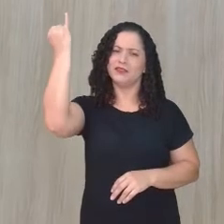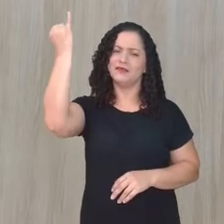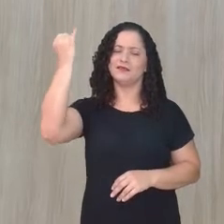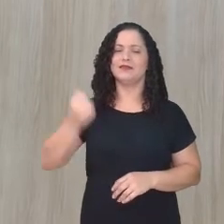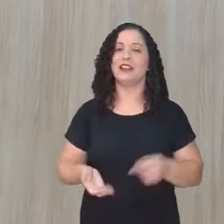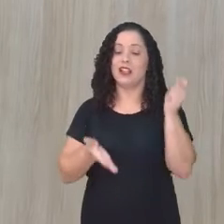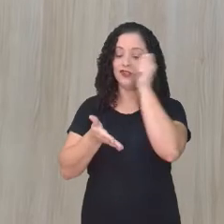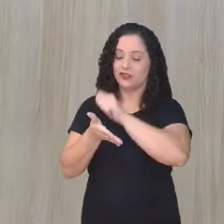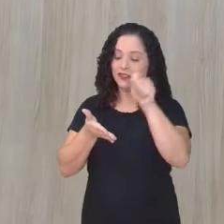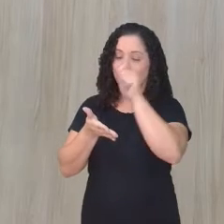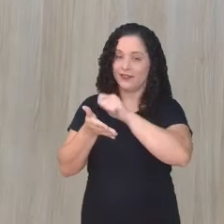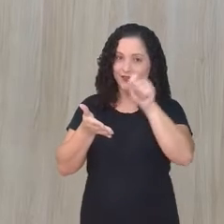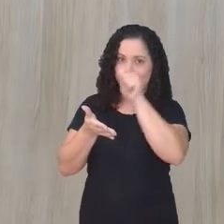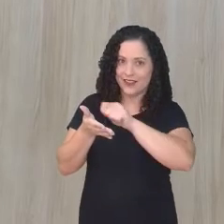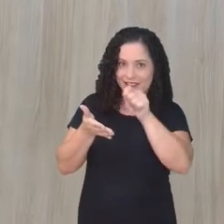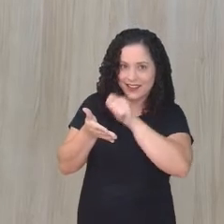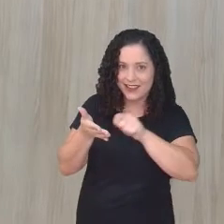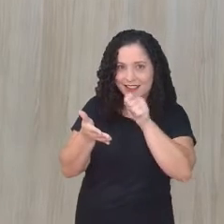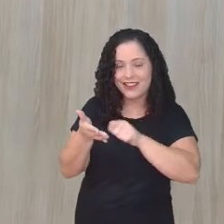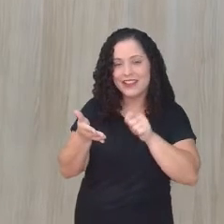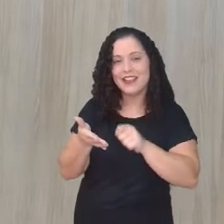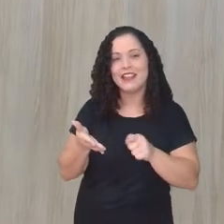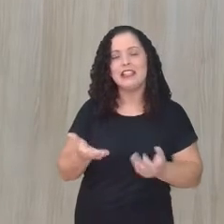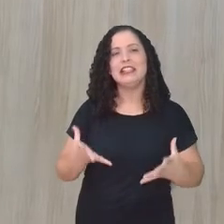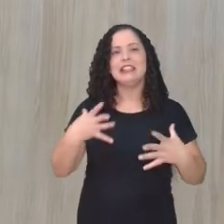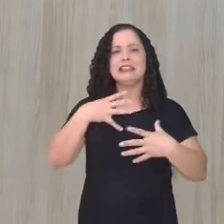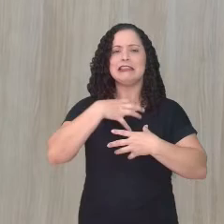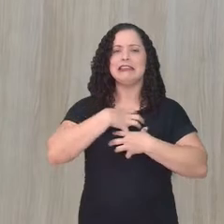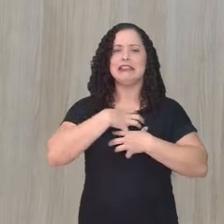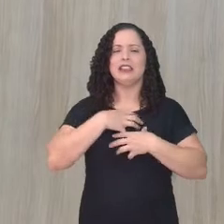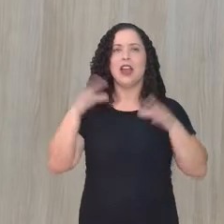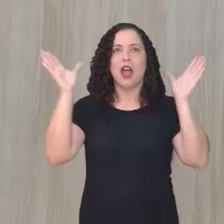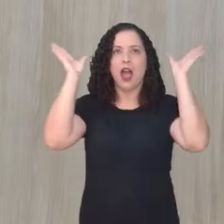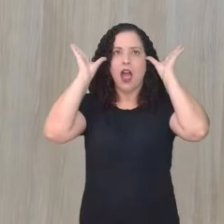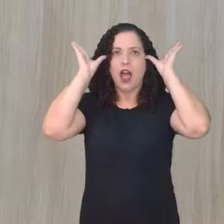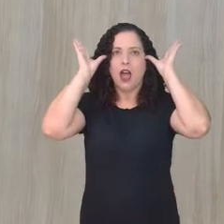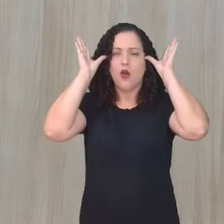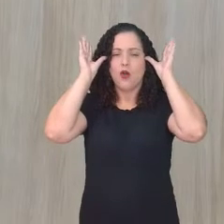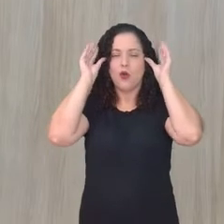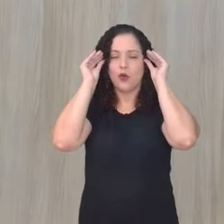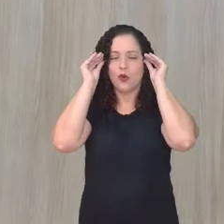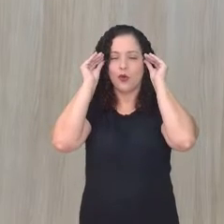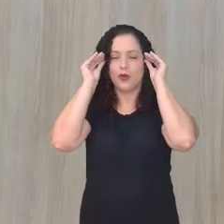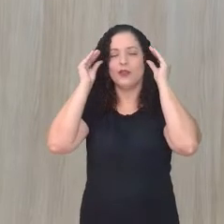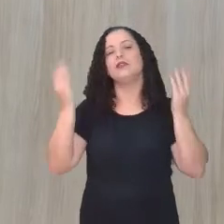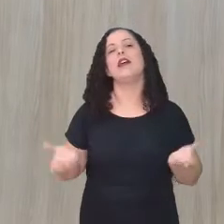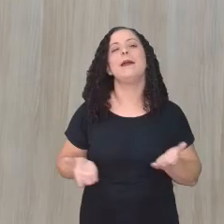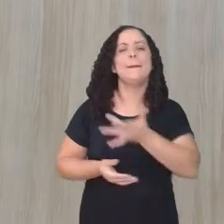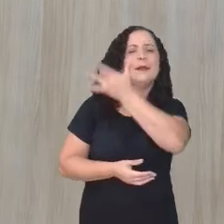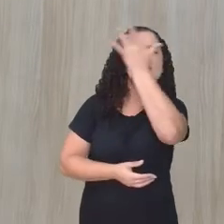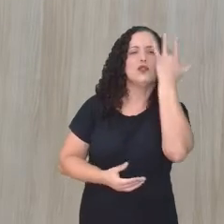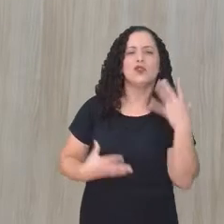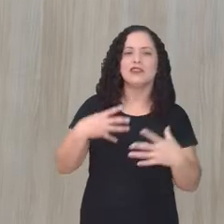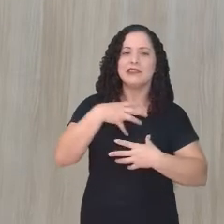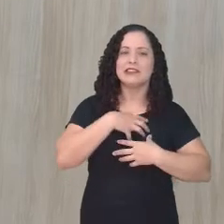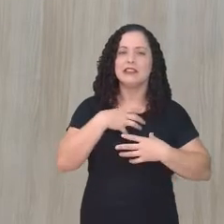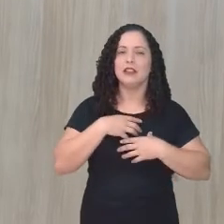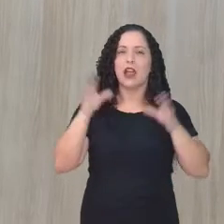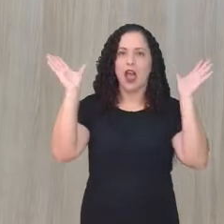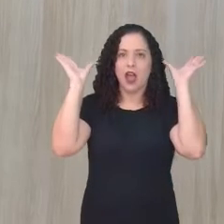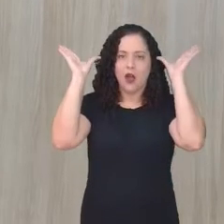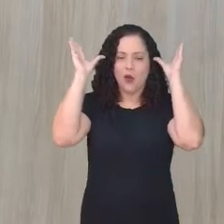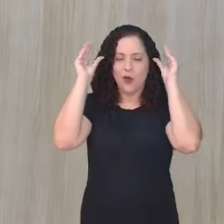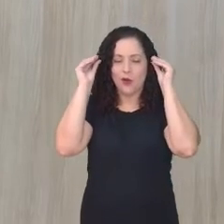é escrever para aliviar a dor de outras pessoas, não é? Você falar também para